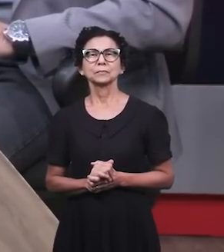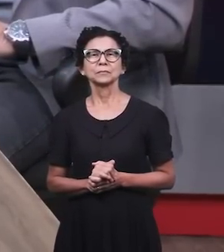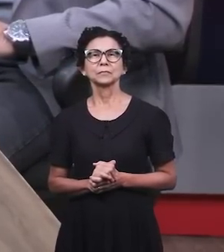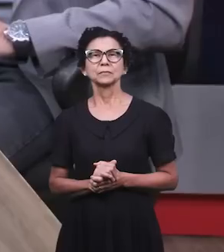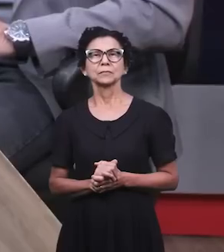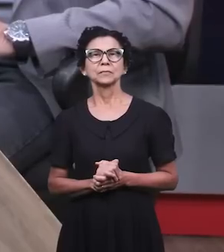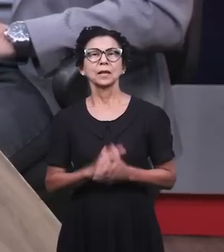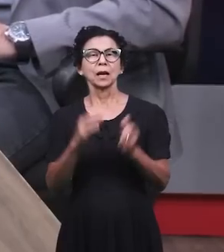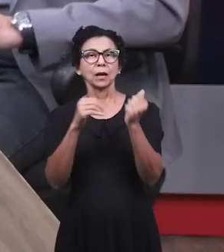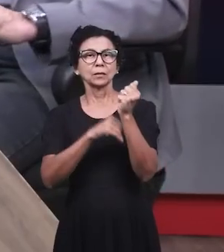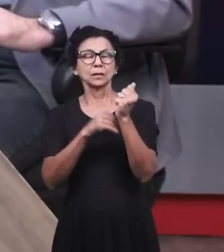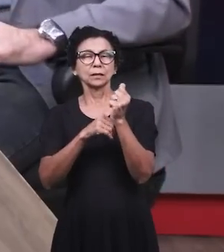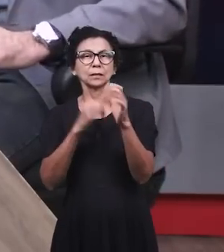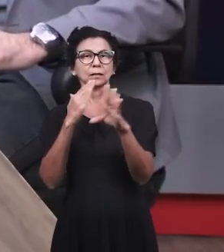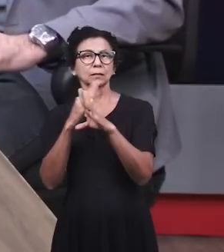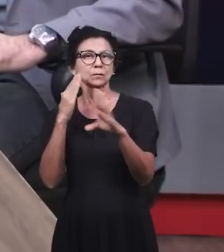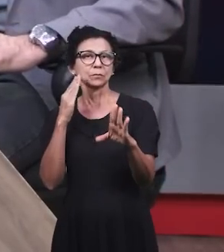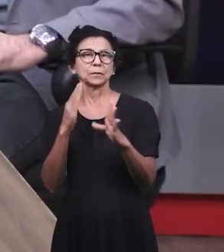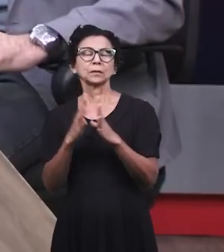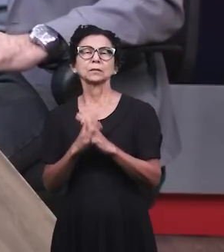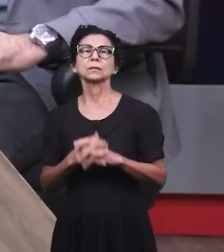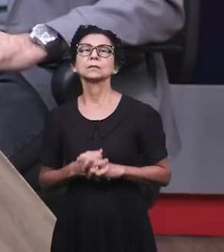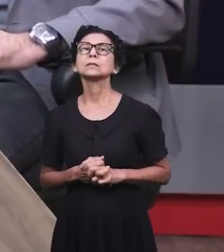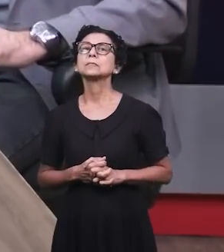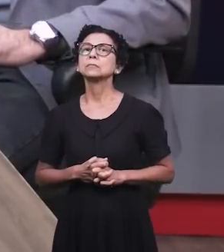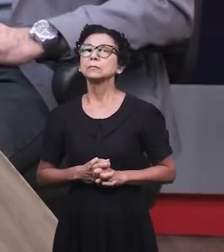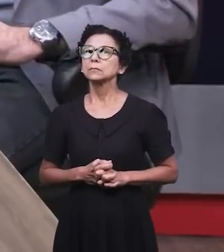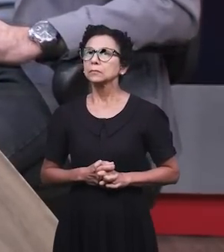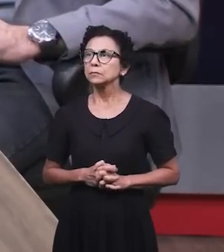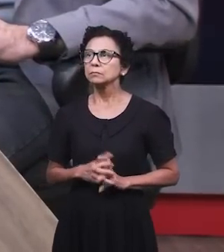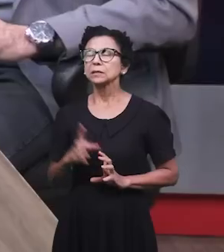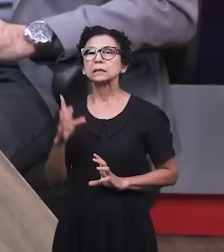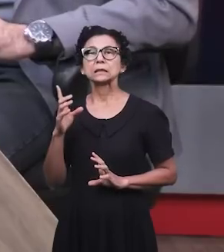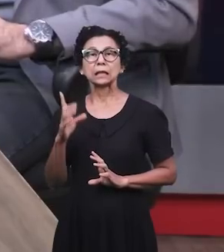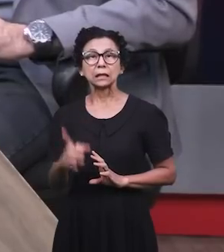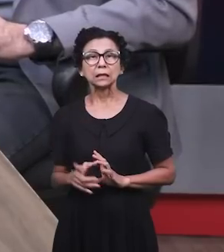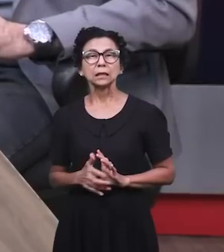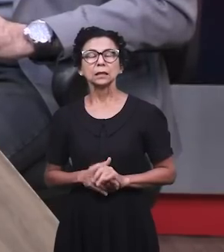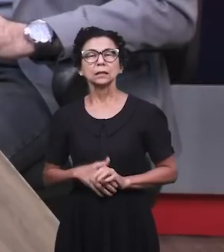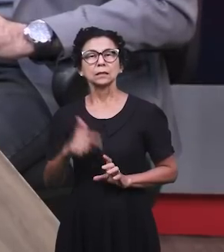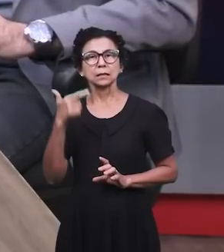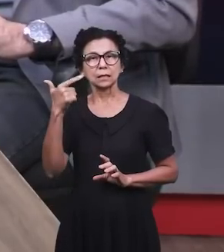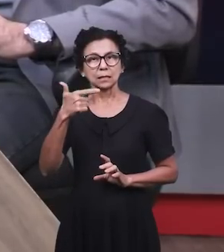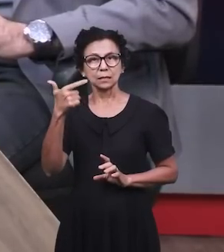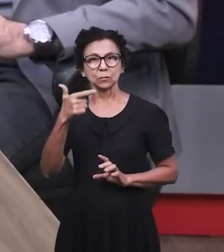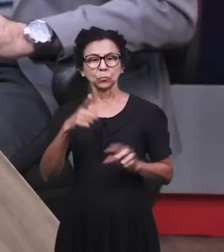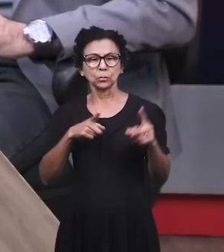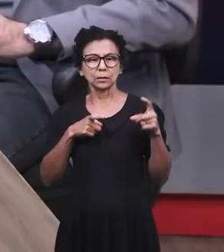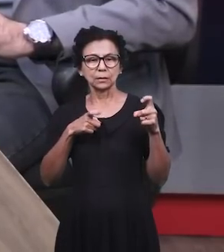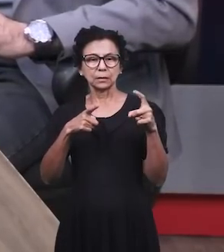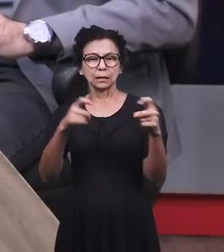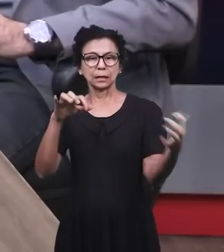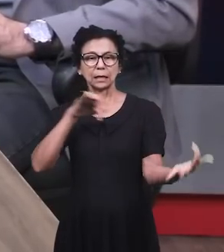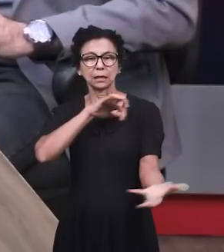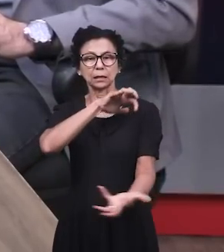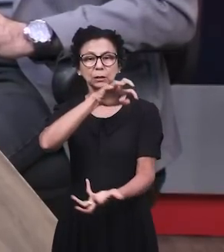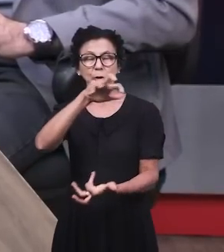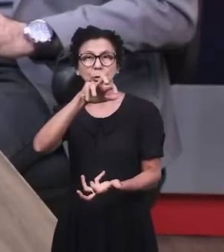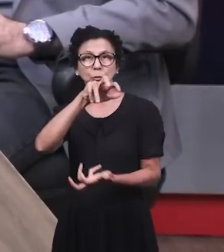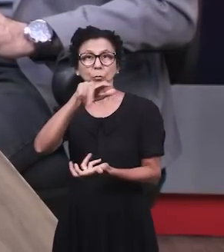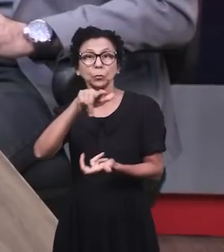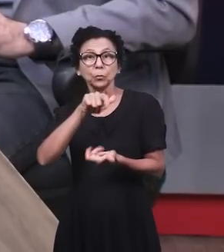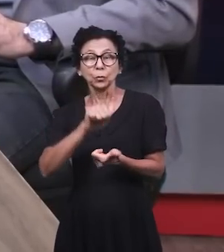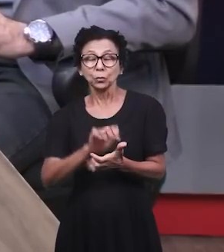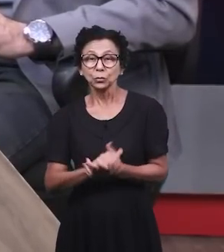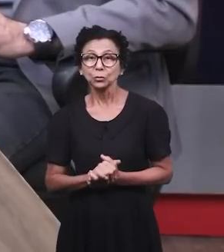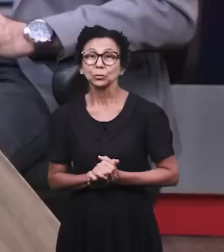Né? Isso aí foi um marco de virada na Segunda Guerra Mundial, foi a quebra desse